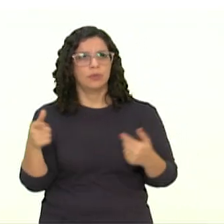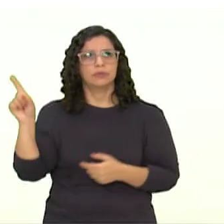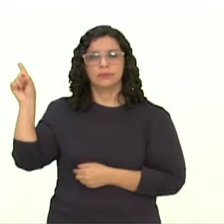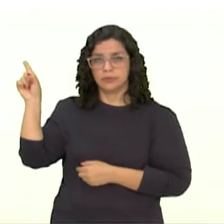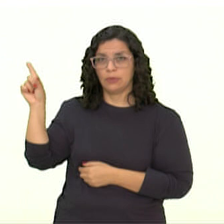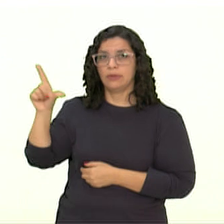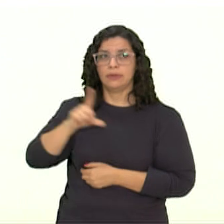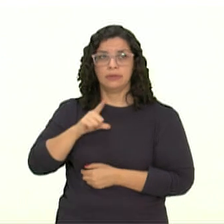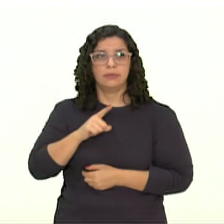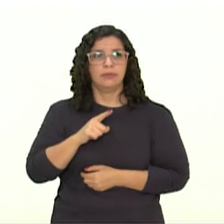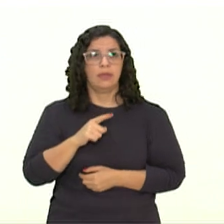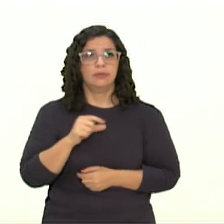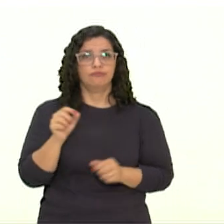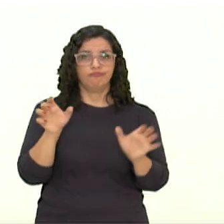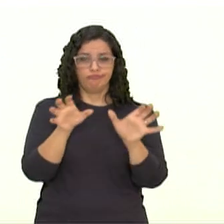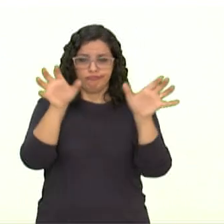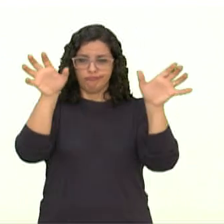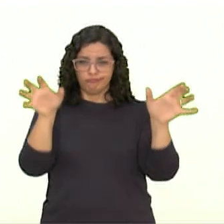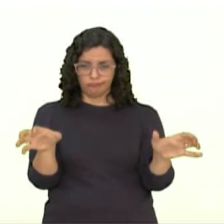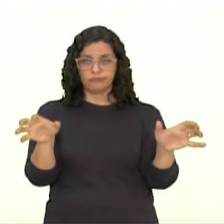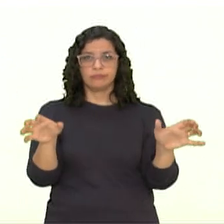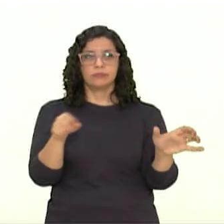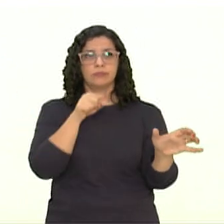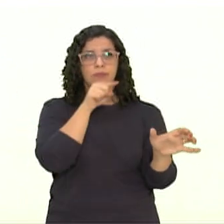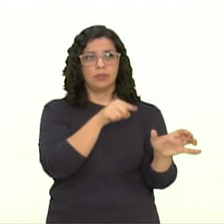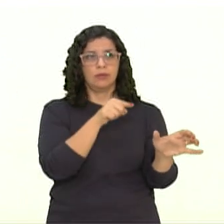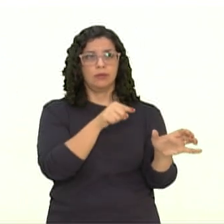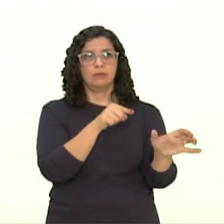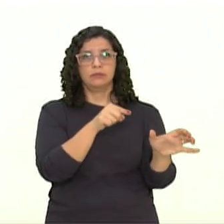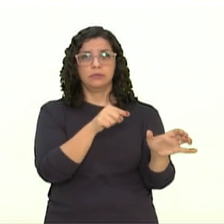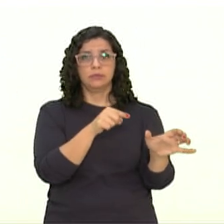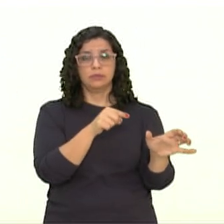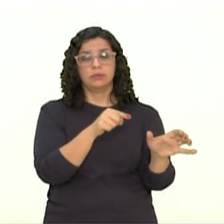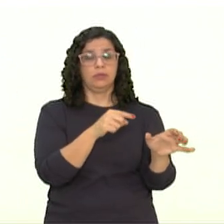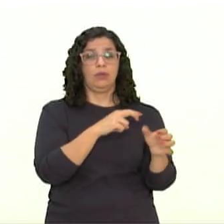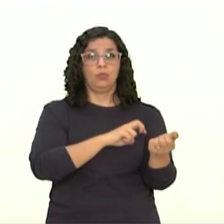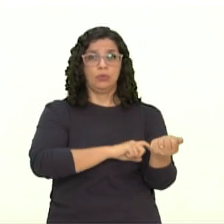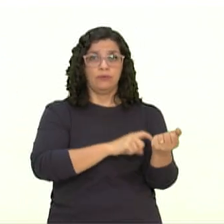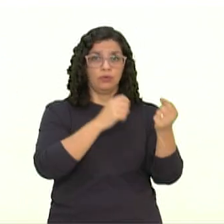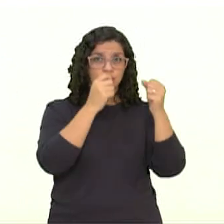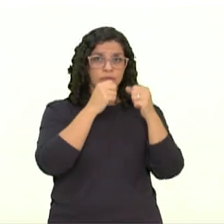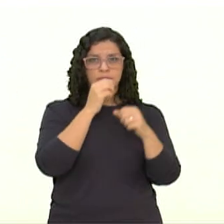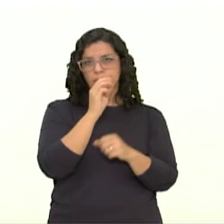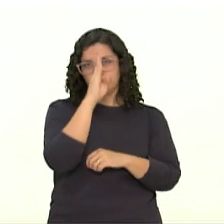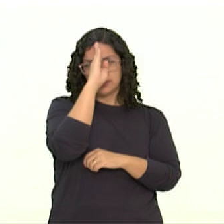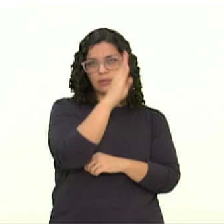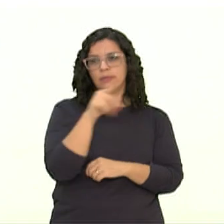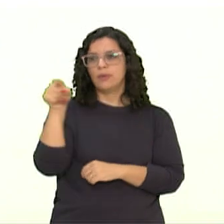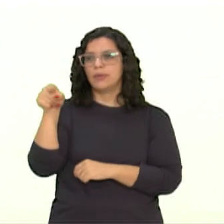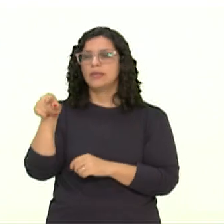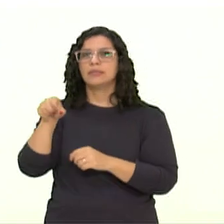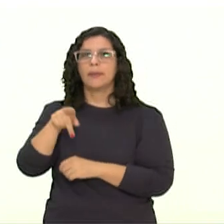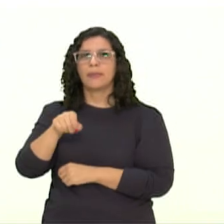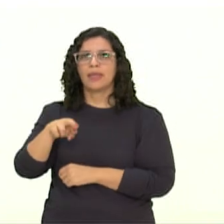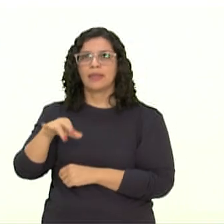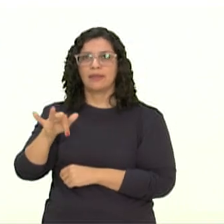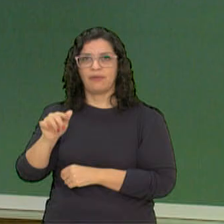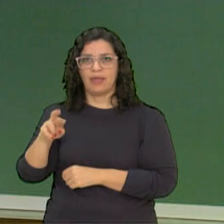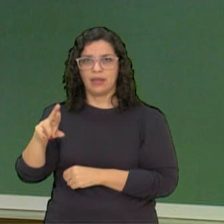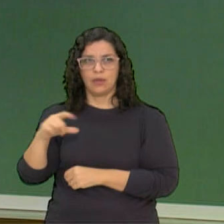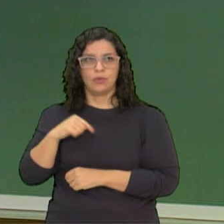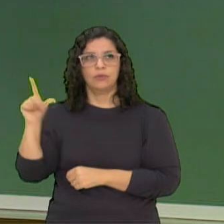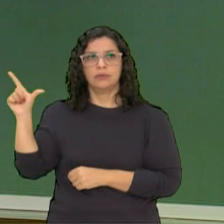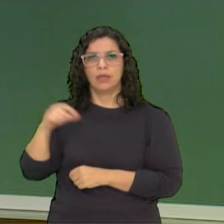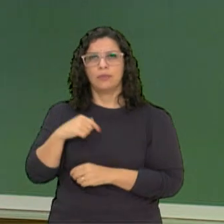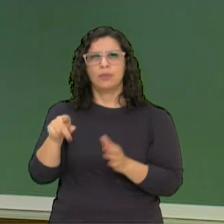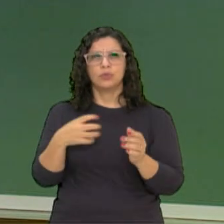nervoso ele pode ser dividido em duas grandes partes, o sistema nervoso central e o sistema nervoso periférico. Aqui eu coloquei para